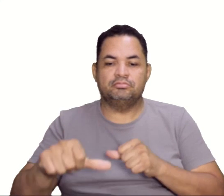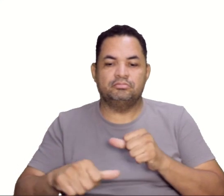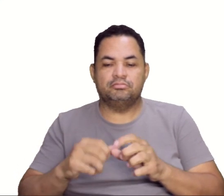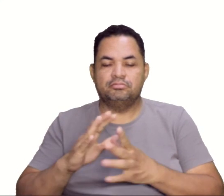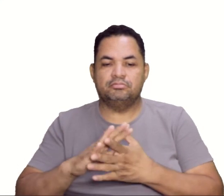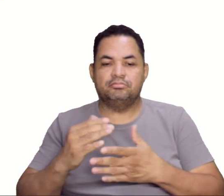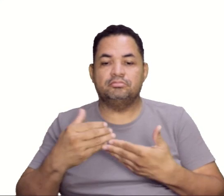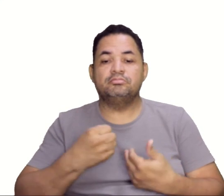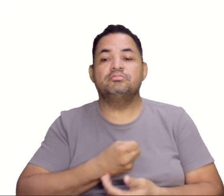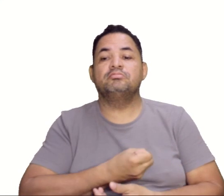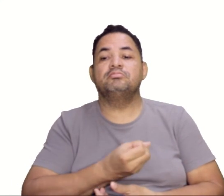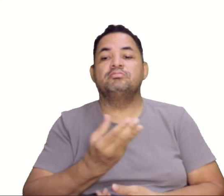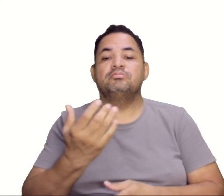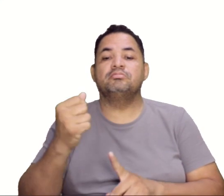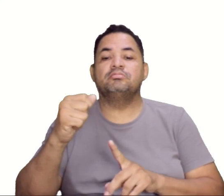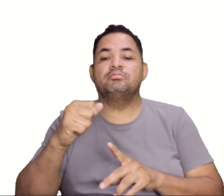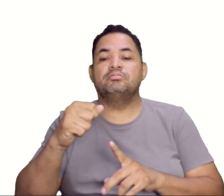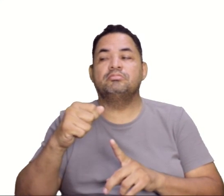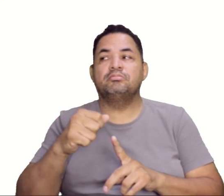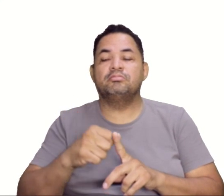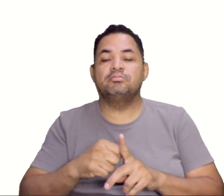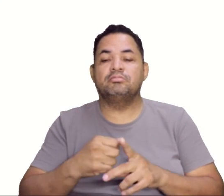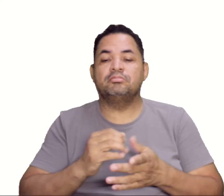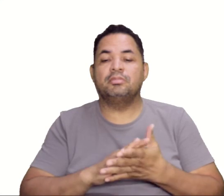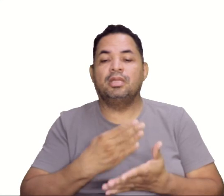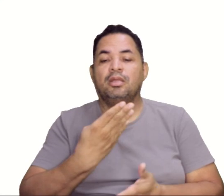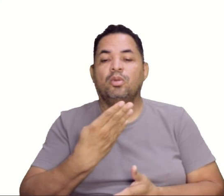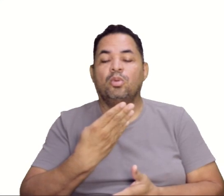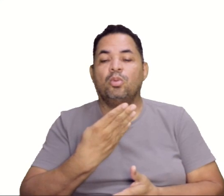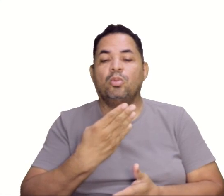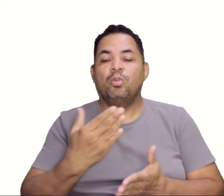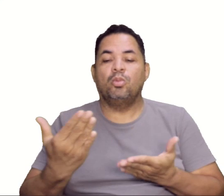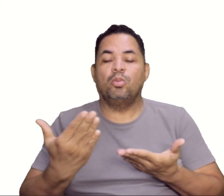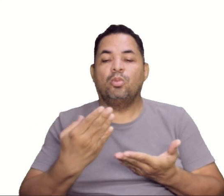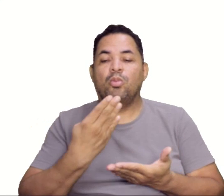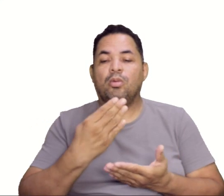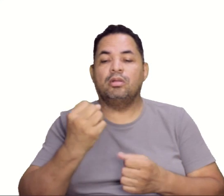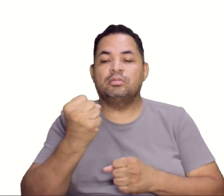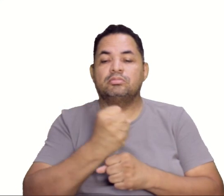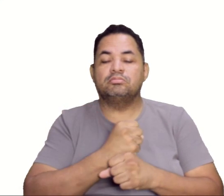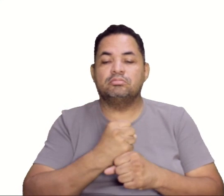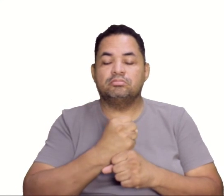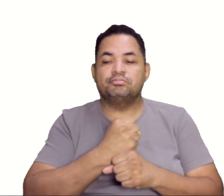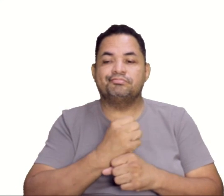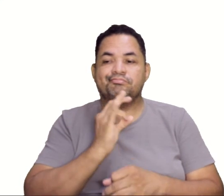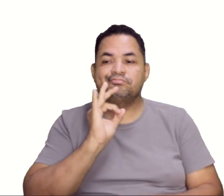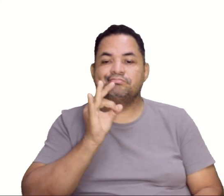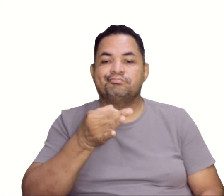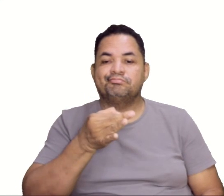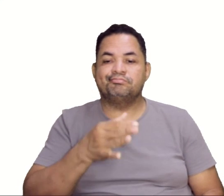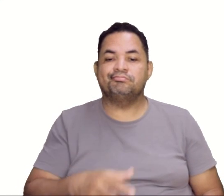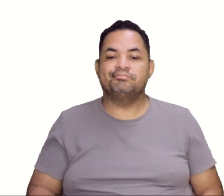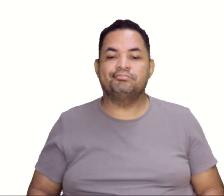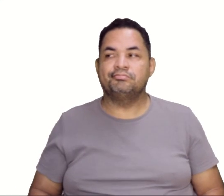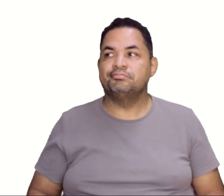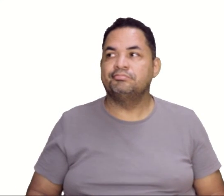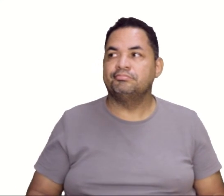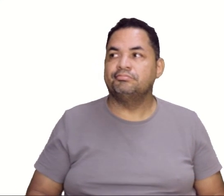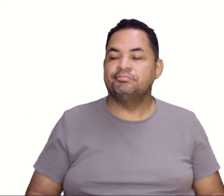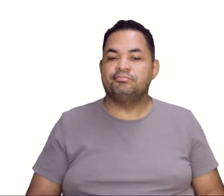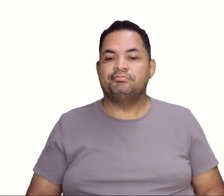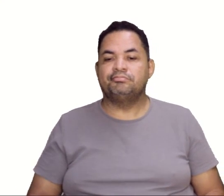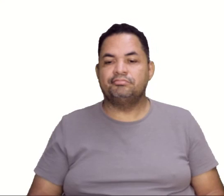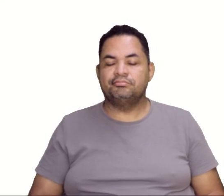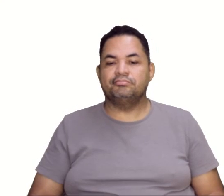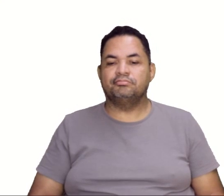meses Quantos meses tem 4 anos 48 48 olha aqui já tá mostrando aqui certo então é o mesmo que fazer isso